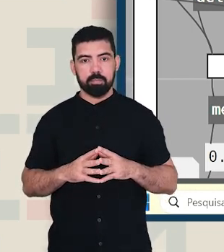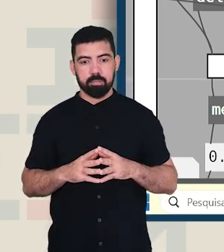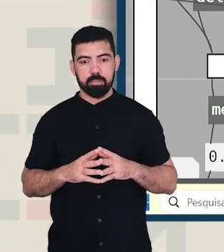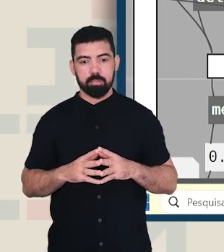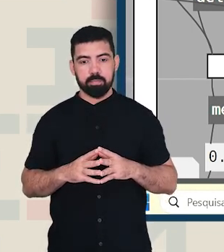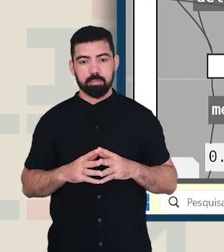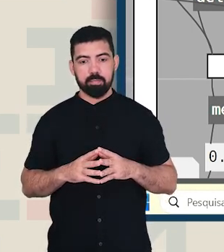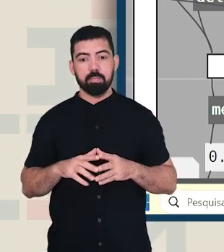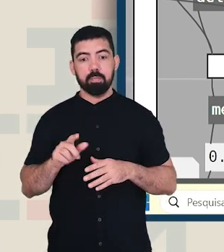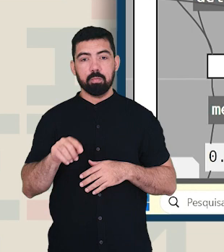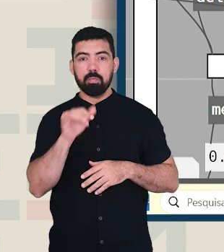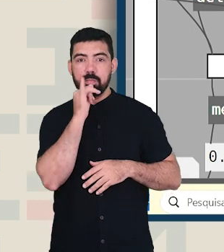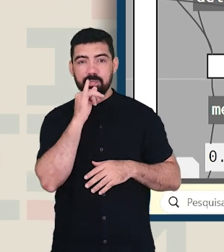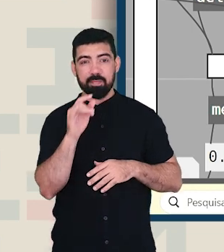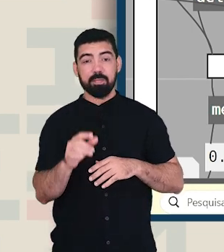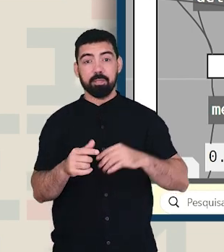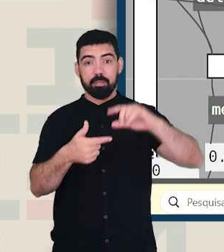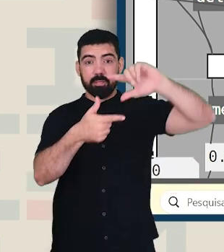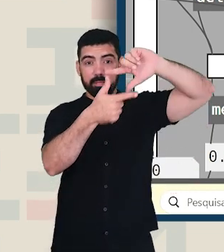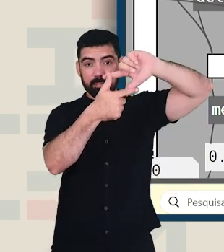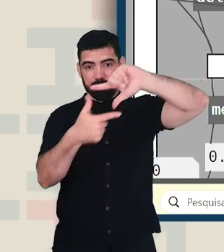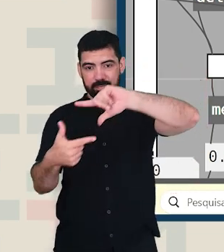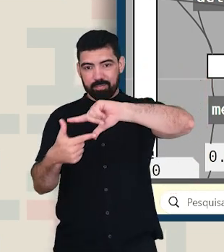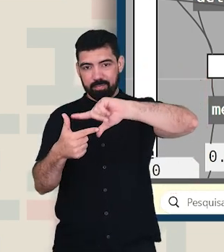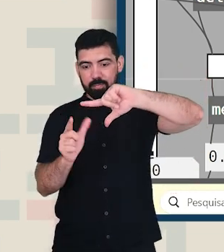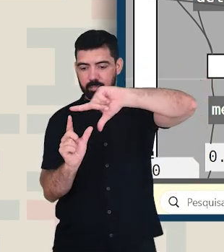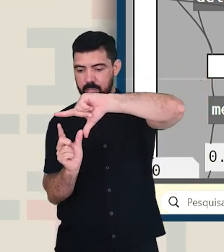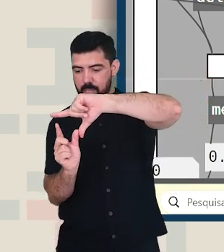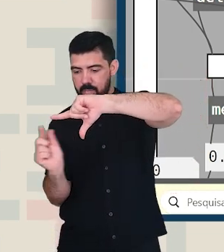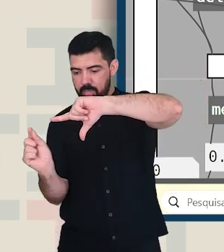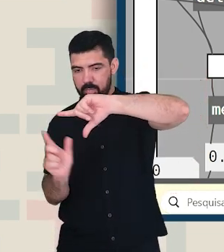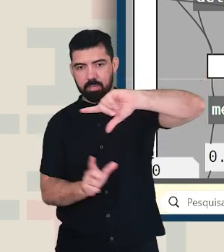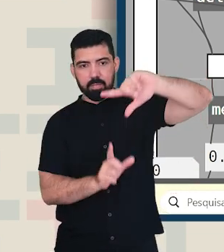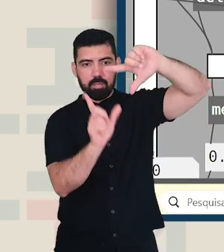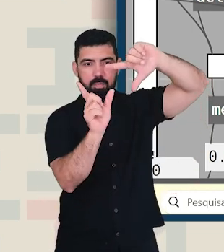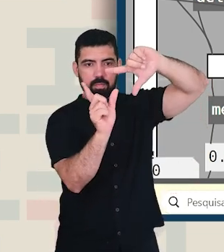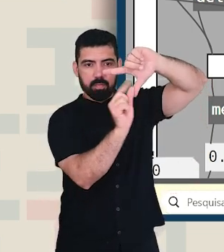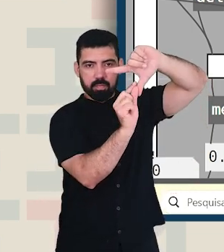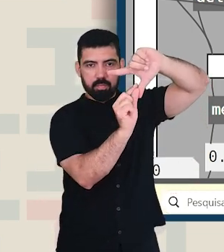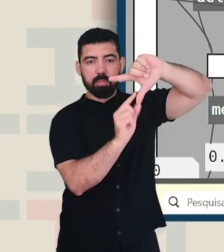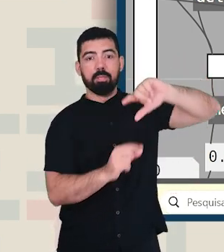E à medida que eu vou para aqui, então mais juntos.